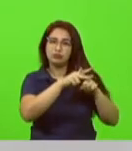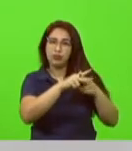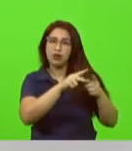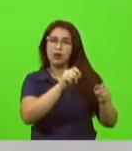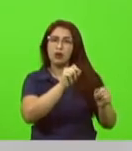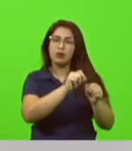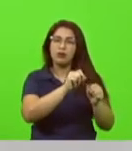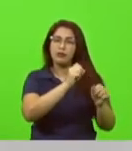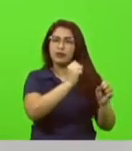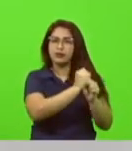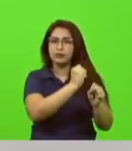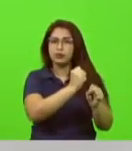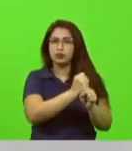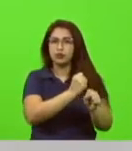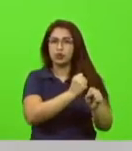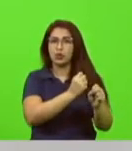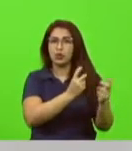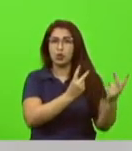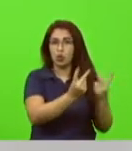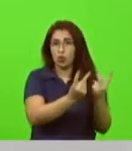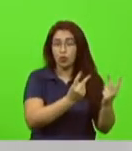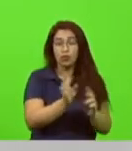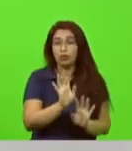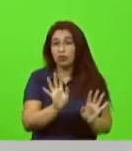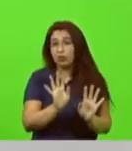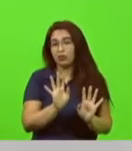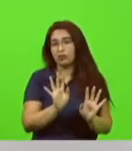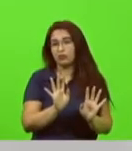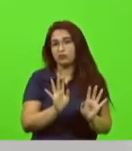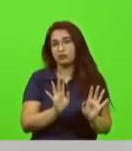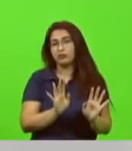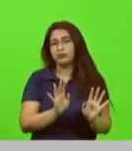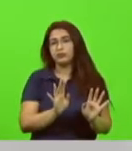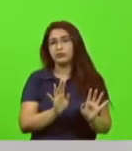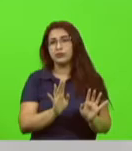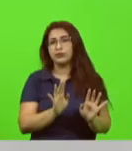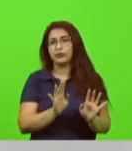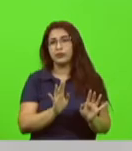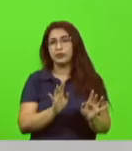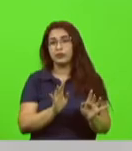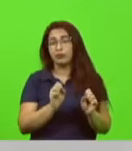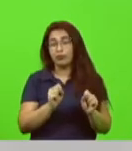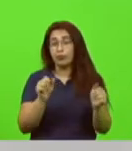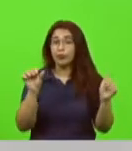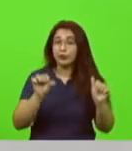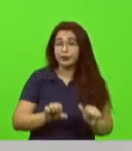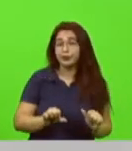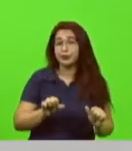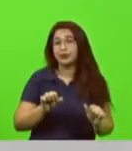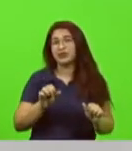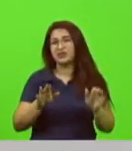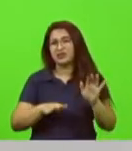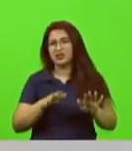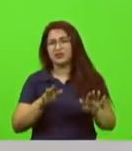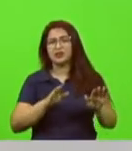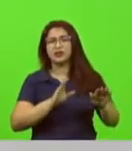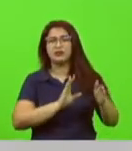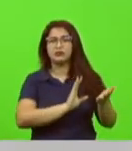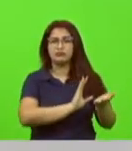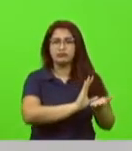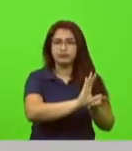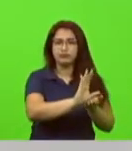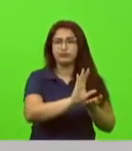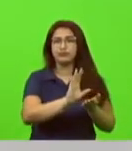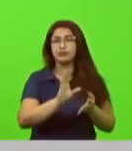Não duplique, porque fica ruim. Com certeza, quem tem investimento aí, como a gente tem, e a